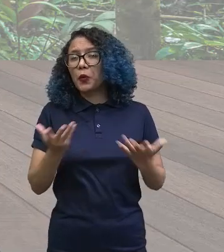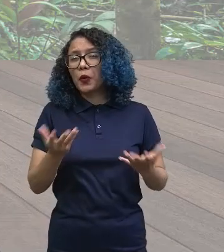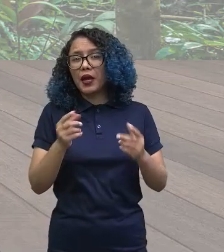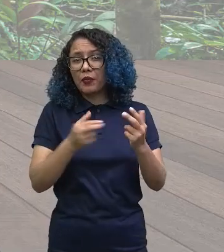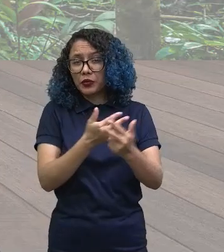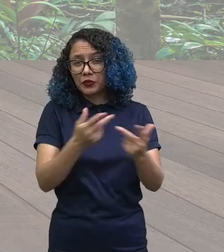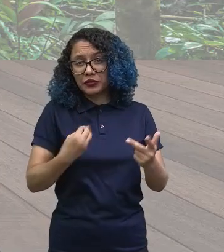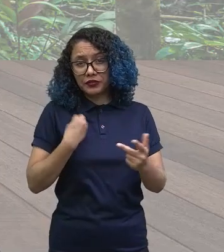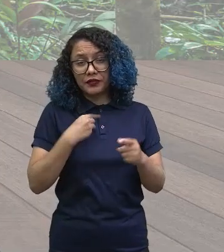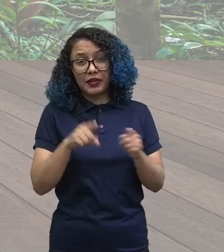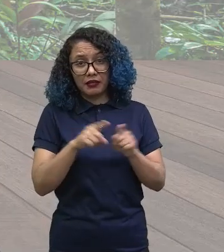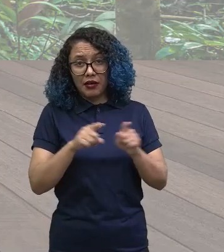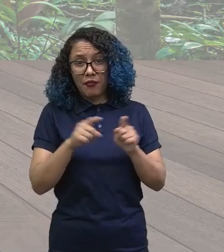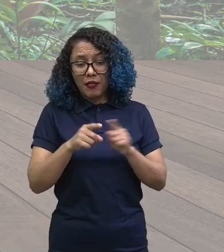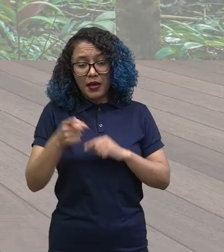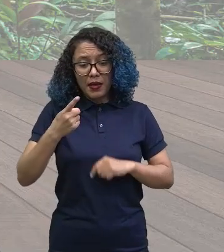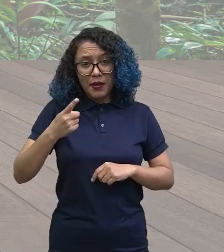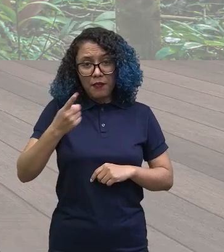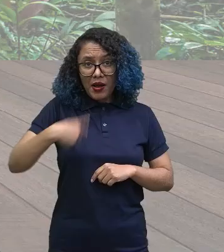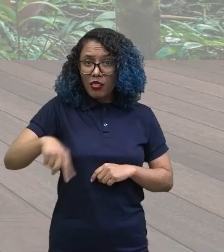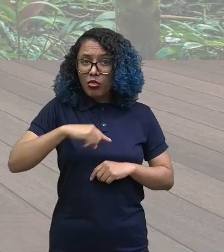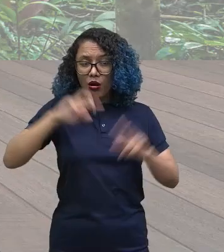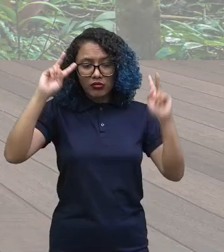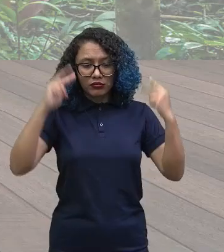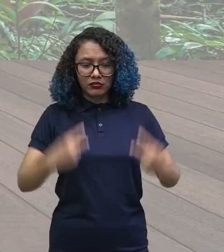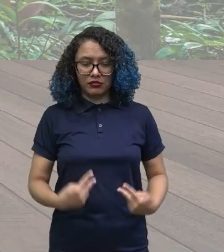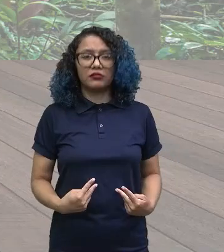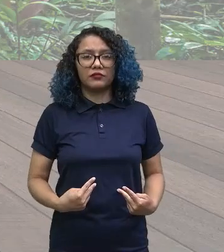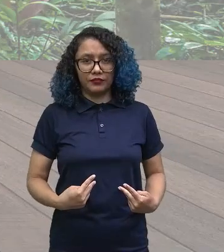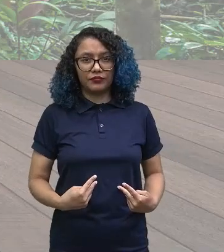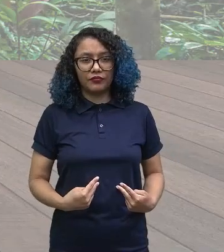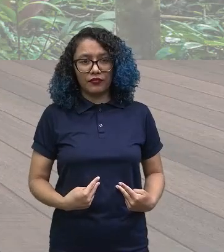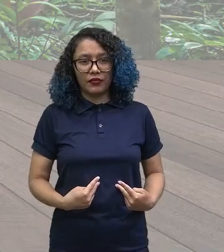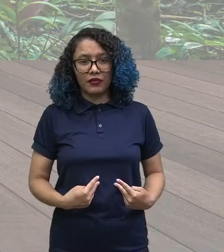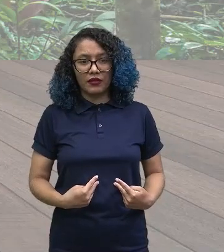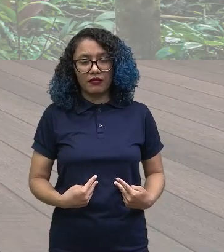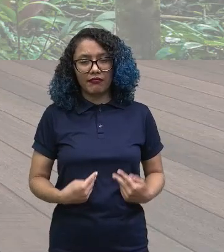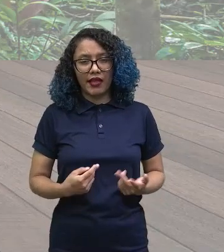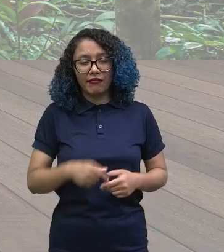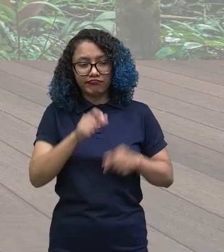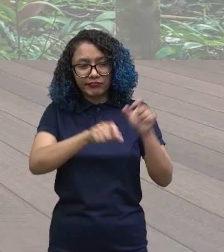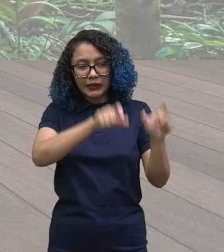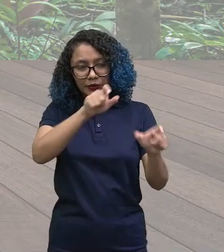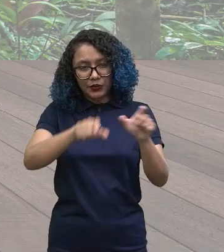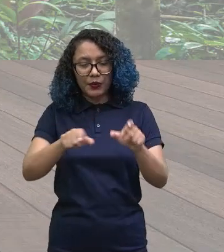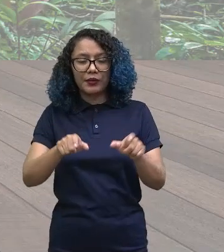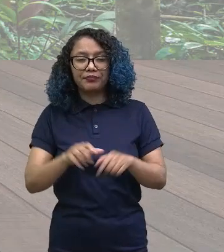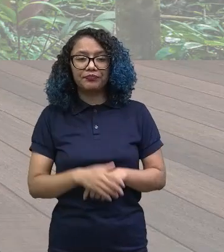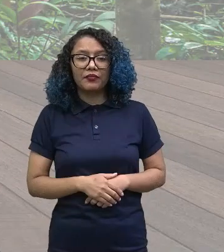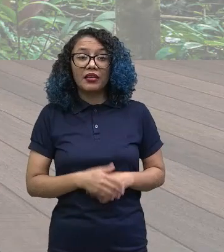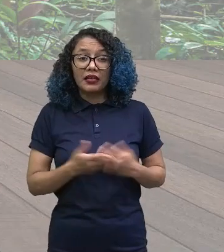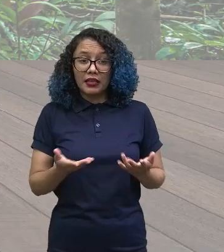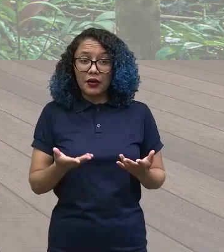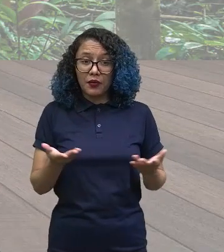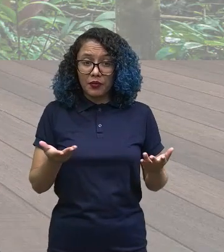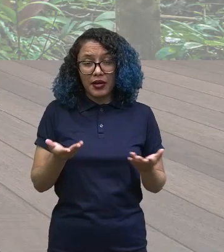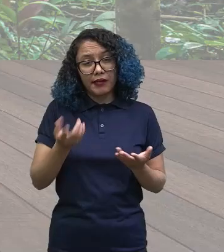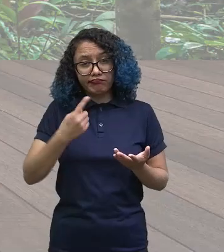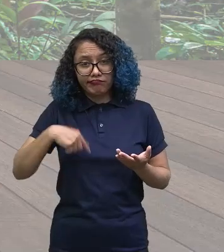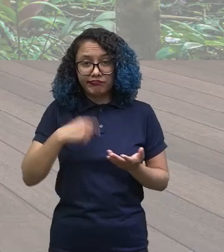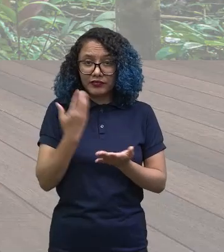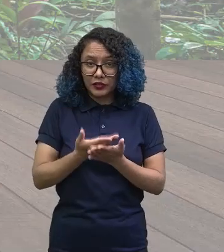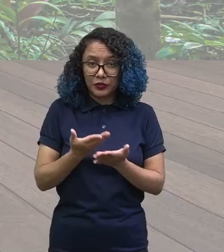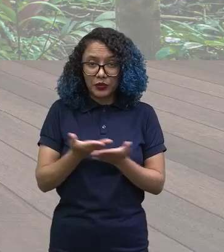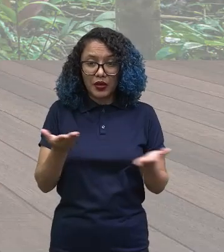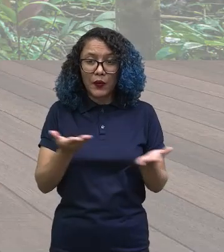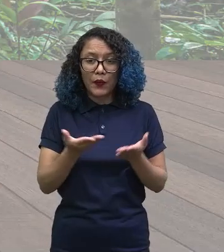vivos, como para o homem que está presente, O homem como espécie humana, E aí é o que nós vamos ver agora, que,